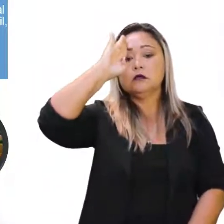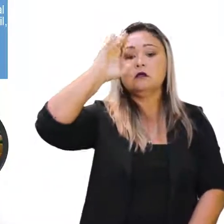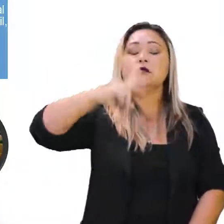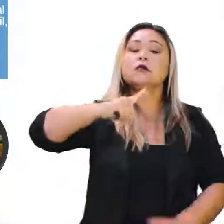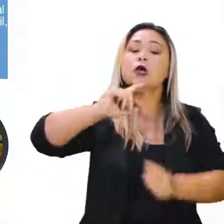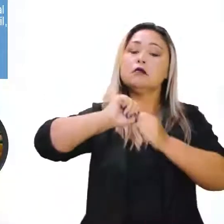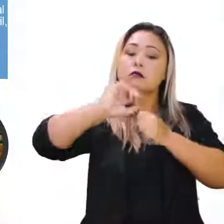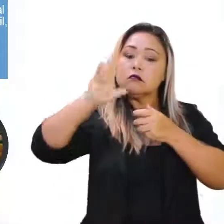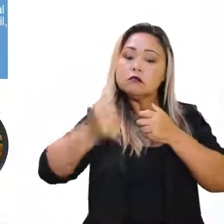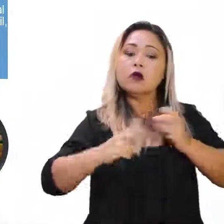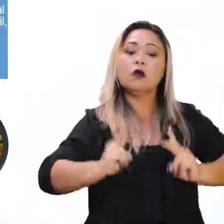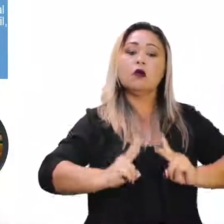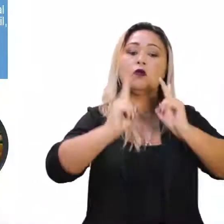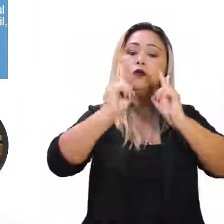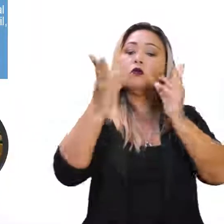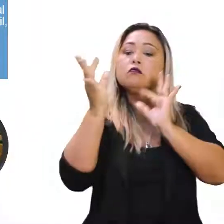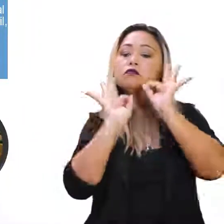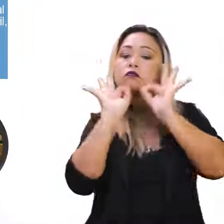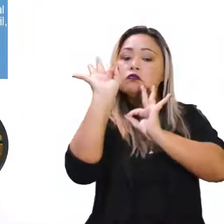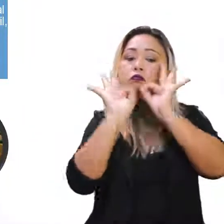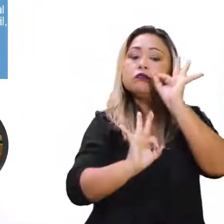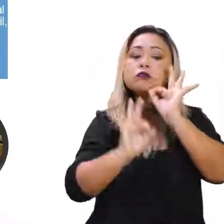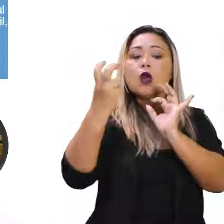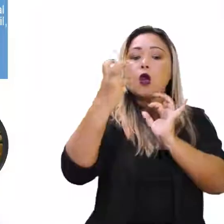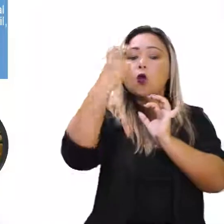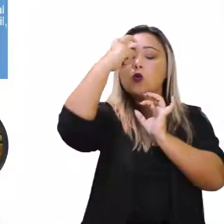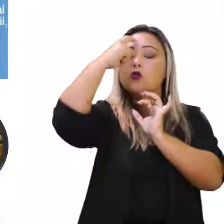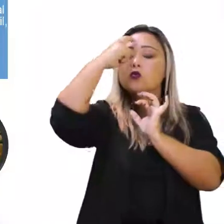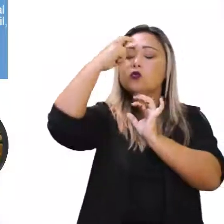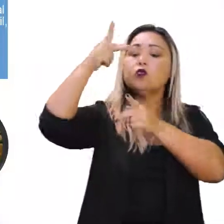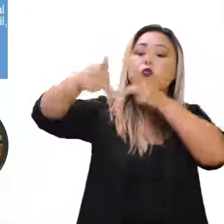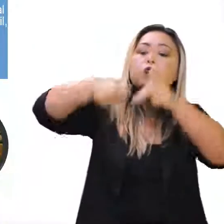valores estéticos e culturas das civilizações antigas,